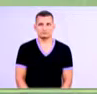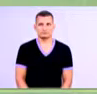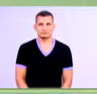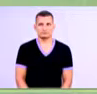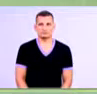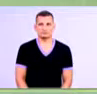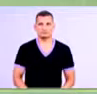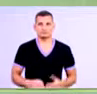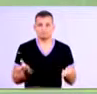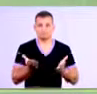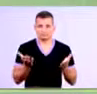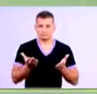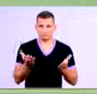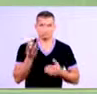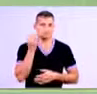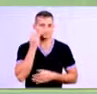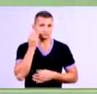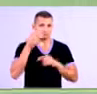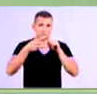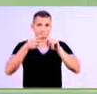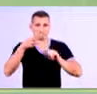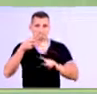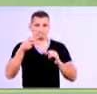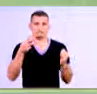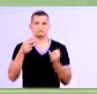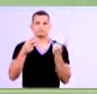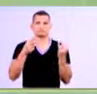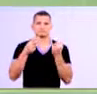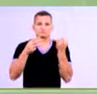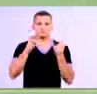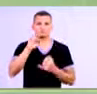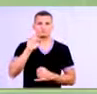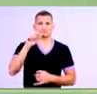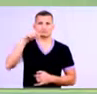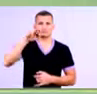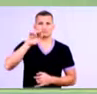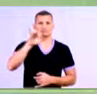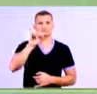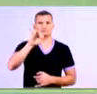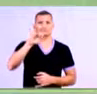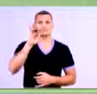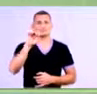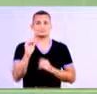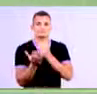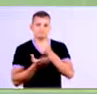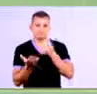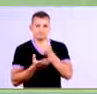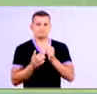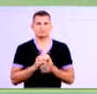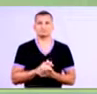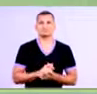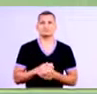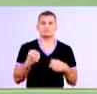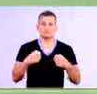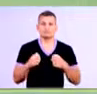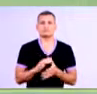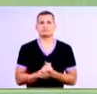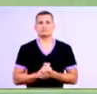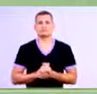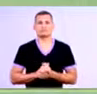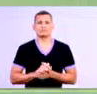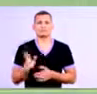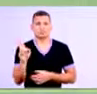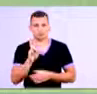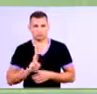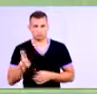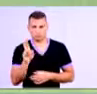Bom, agora vamos ver os três requisitos básicos da interface, né? A interface ser útil,